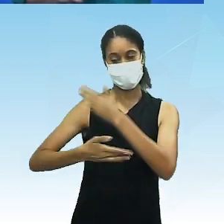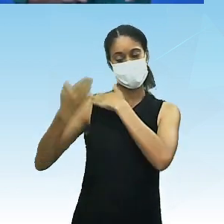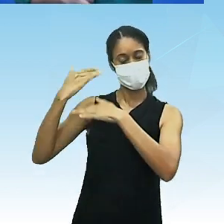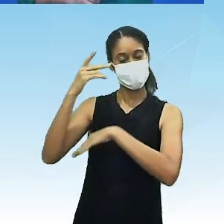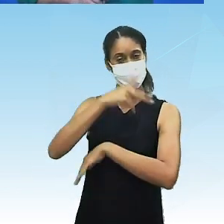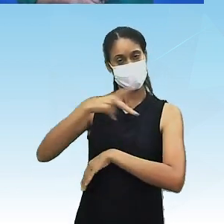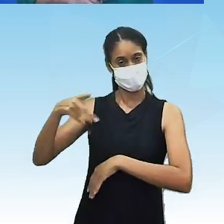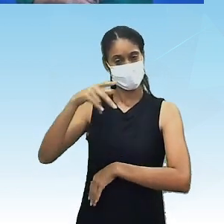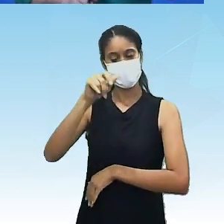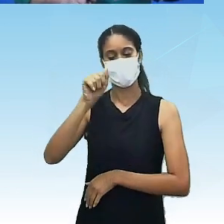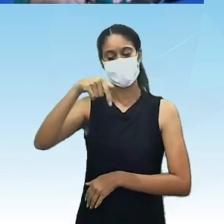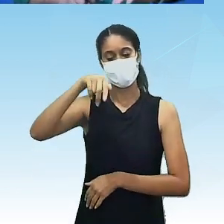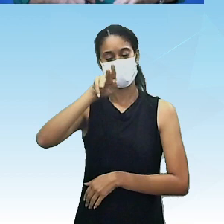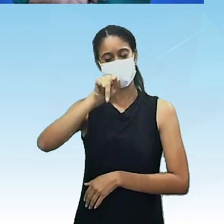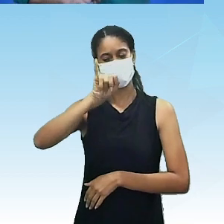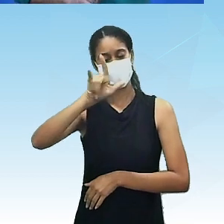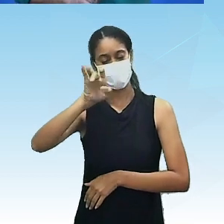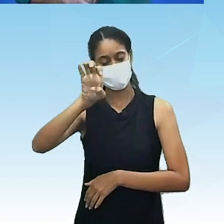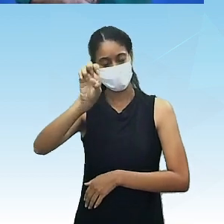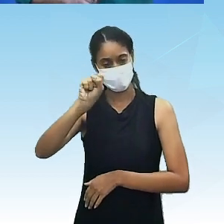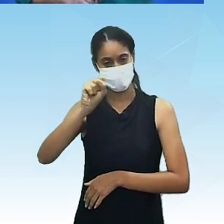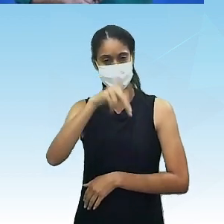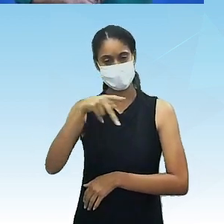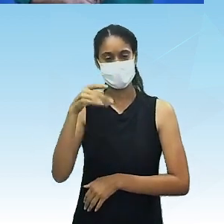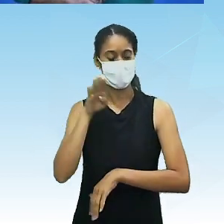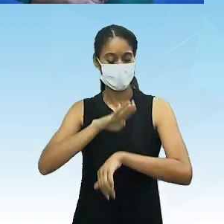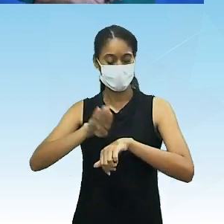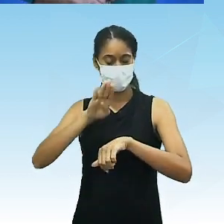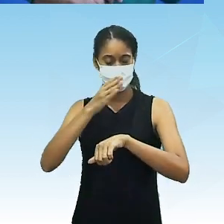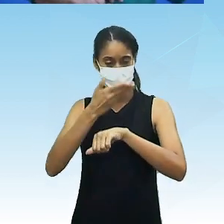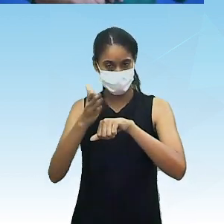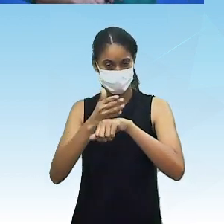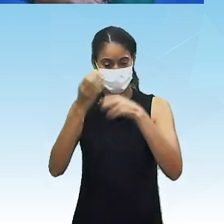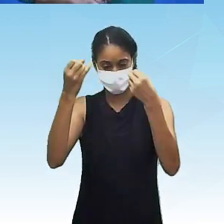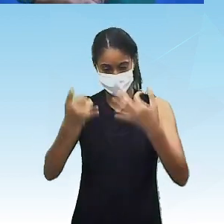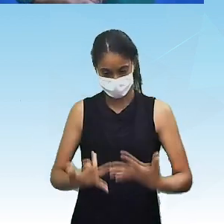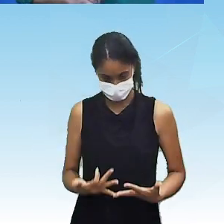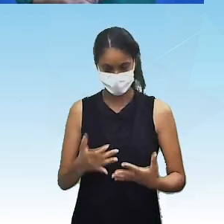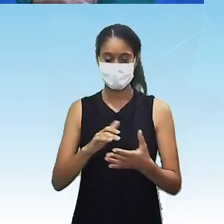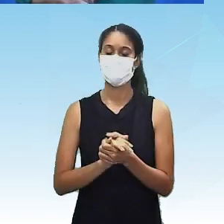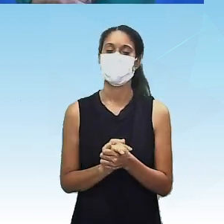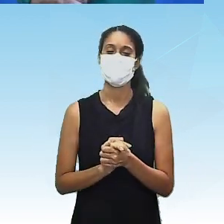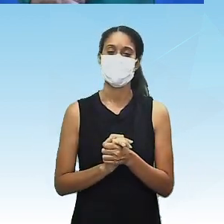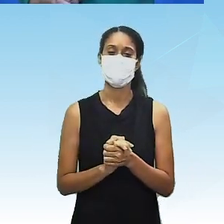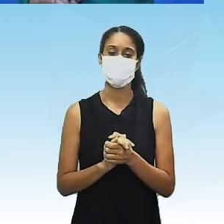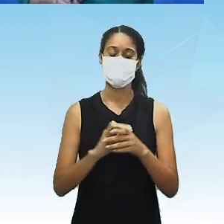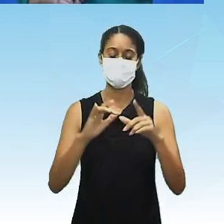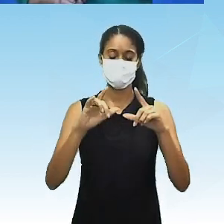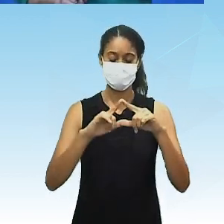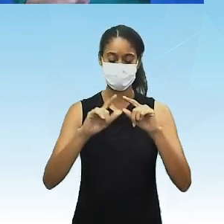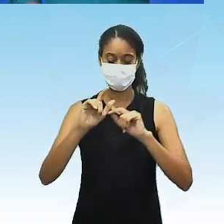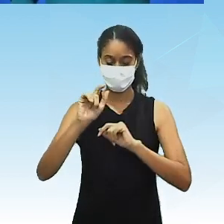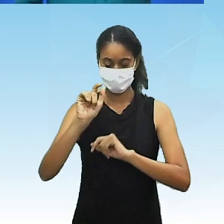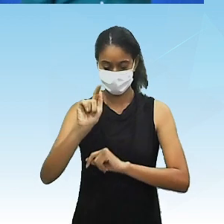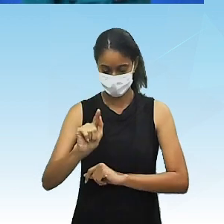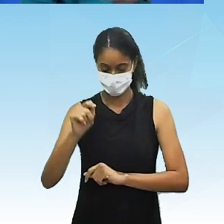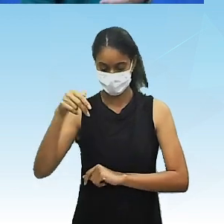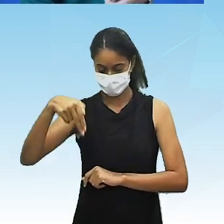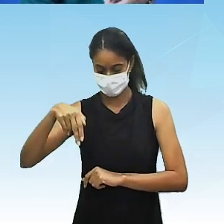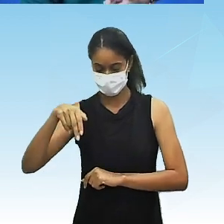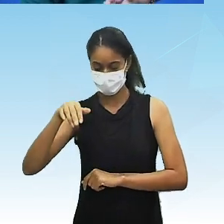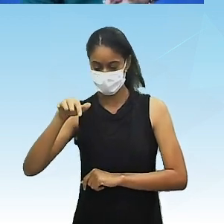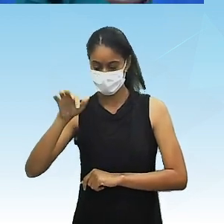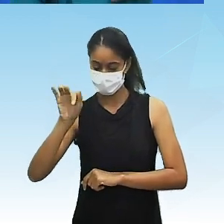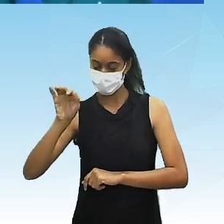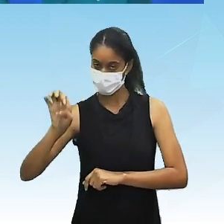a espontaneidade de reação é dada pela equação de Nernst. Lembra que ele colocou ΔGNFE? Tá lembrado? Aquilo ali é